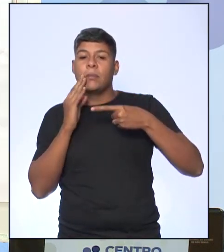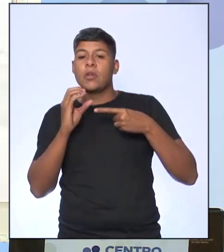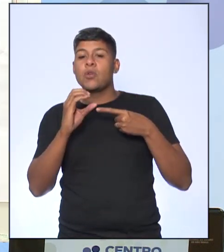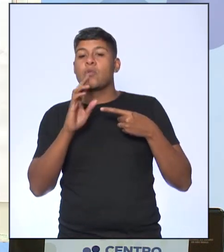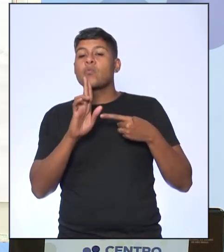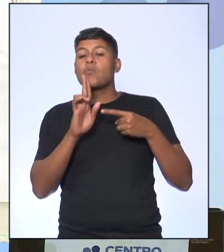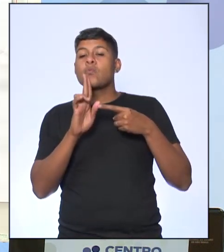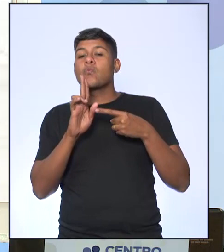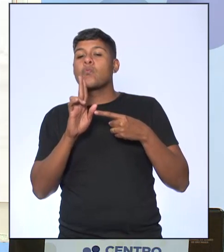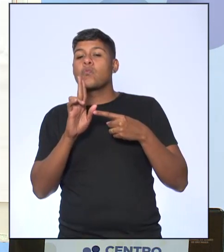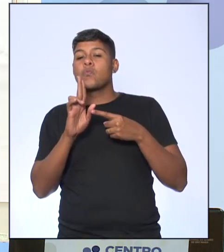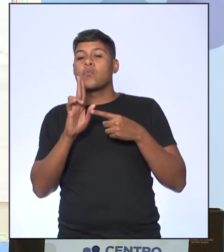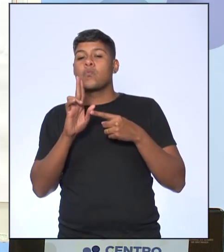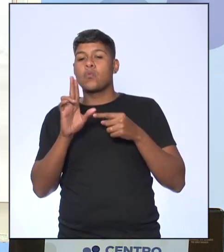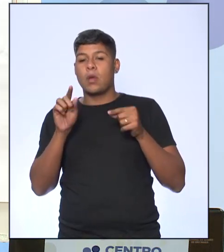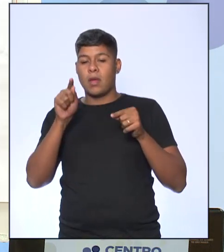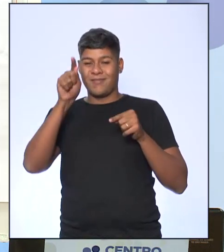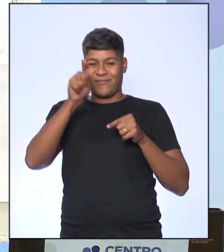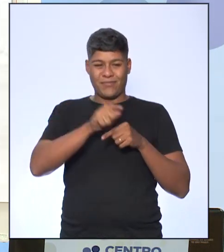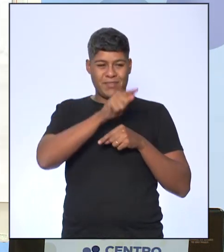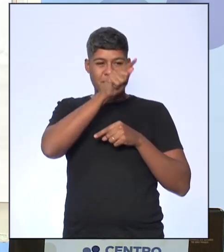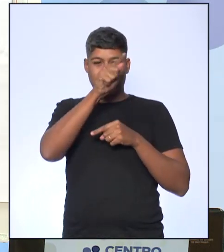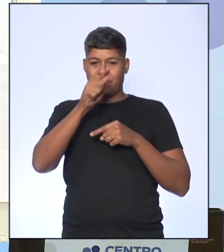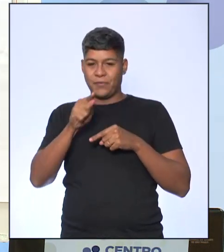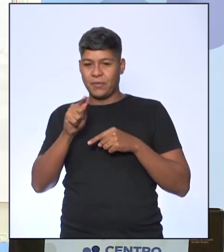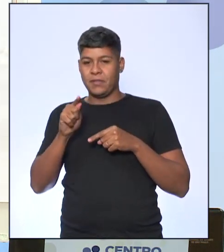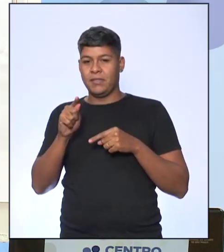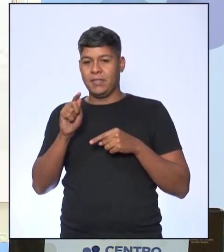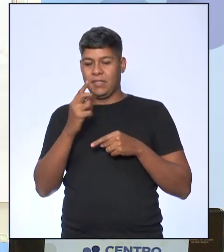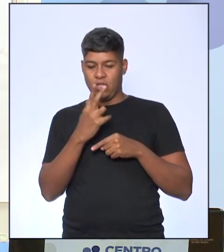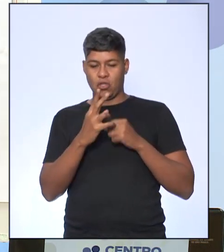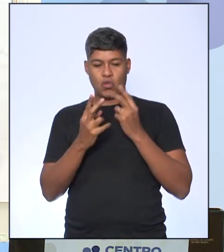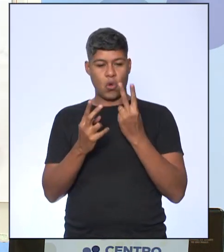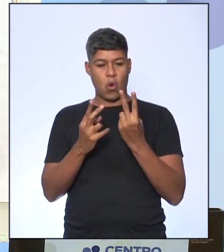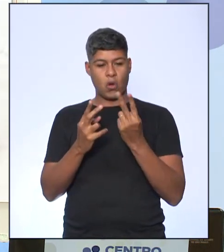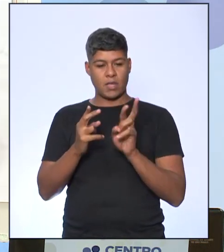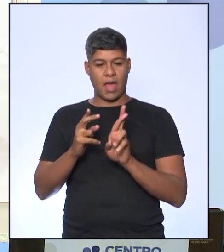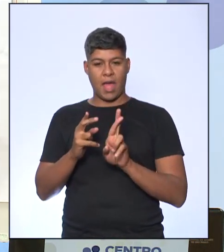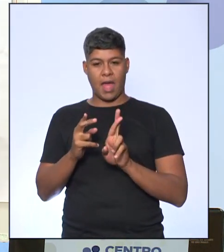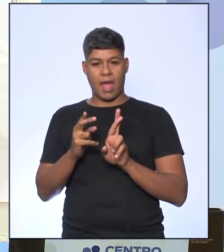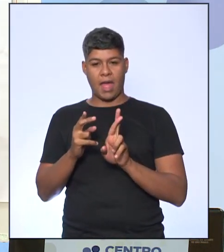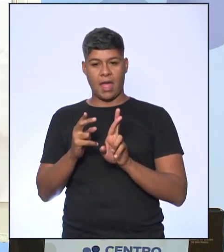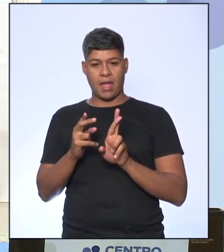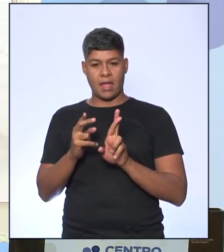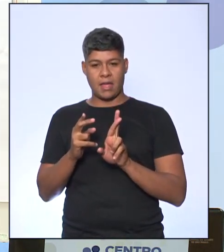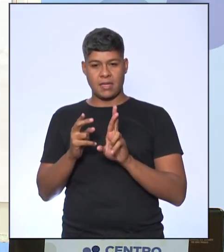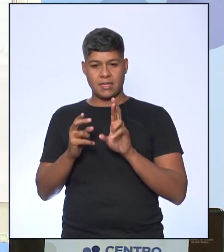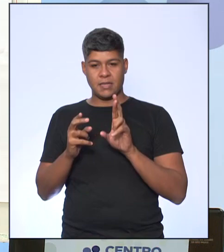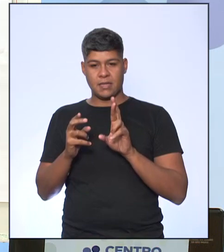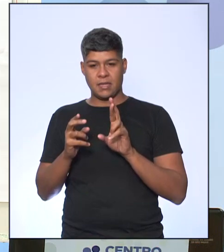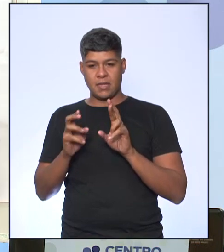comprimento? Divisão, multiplicação, né? Então, 2πr